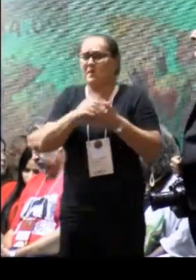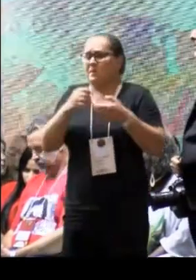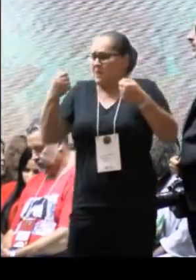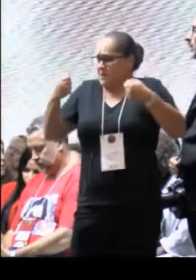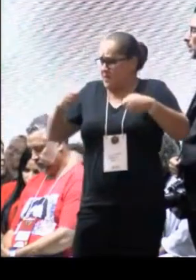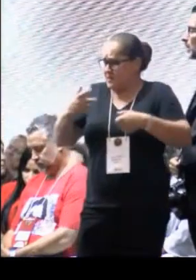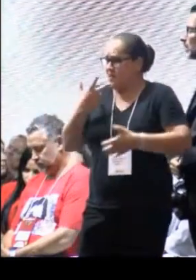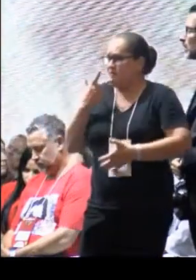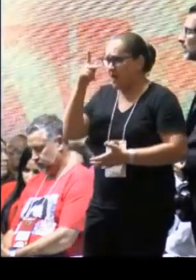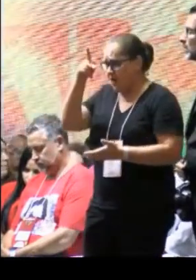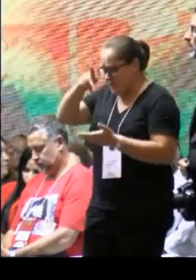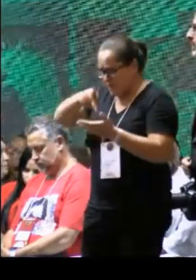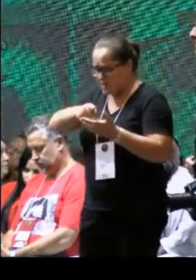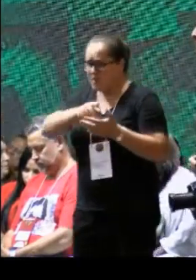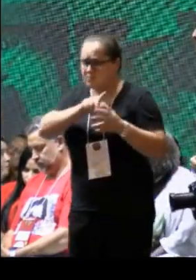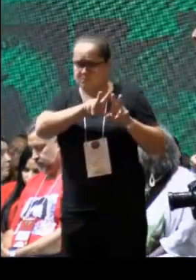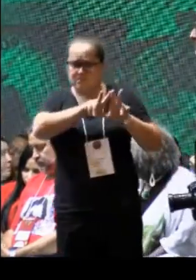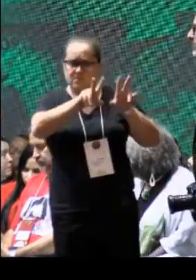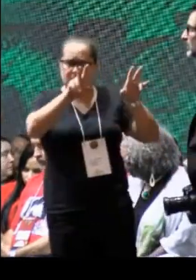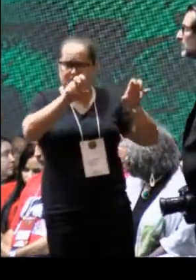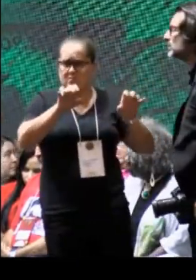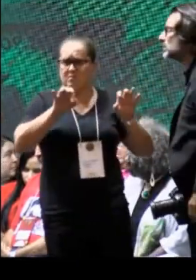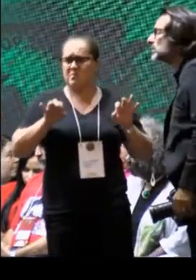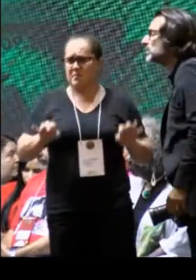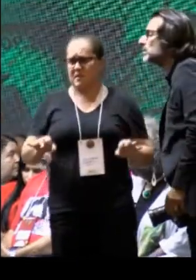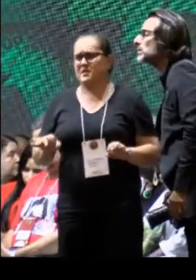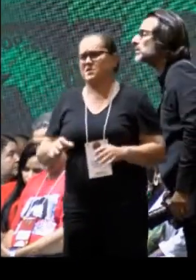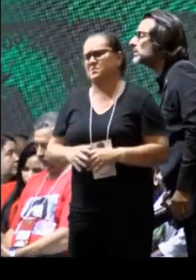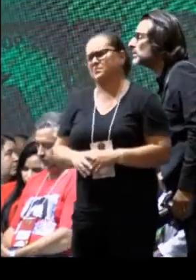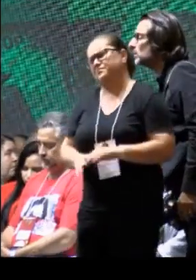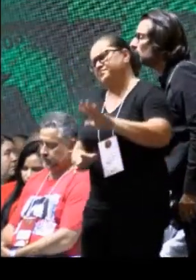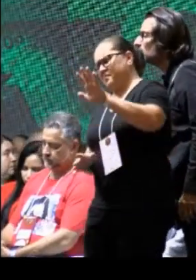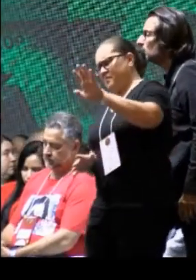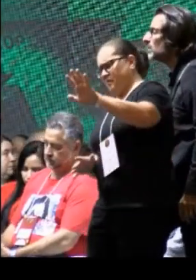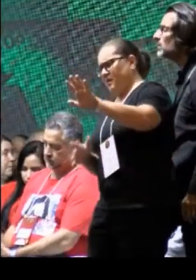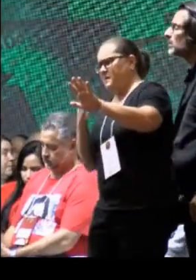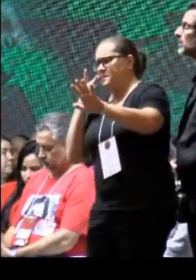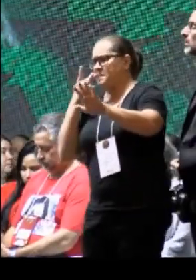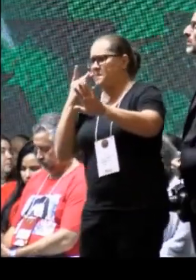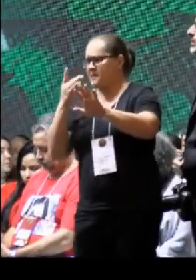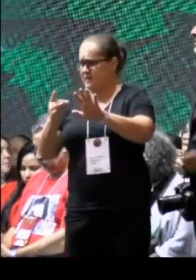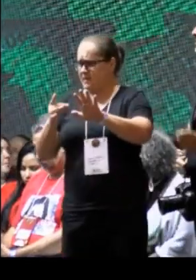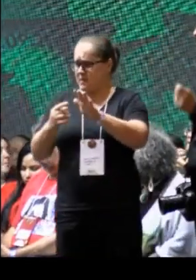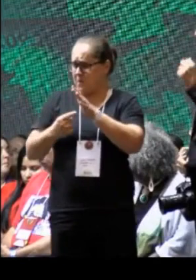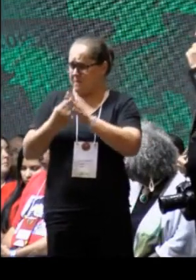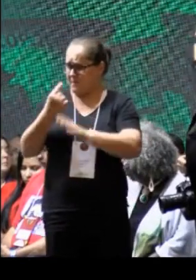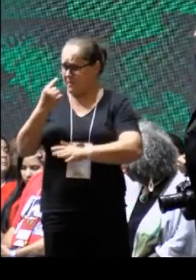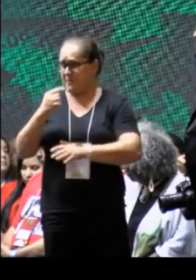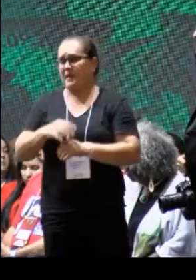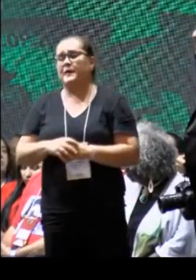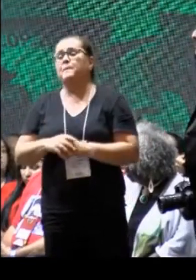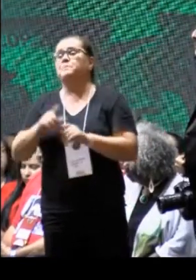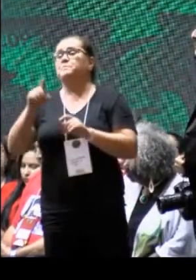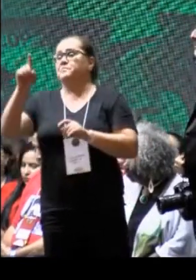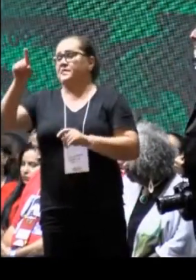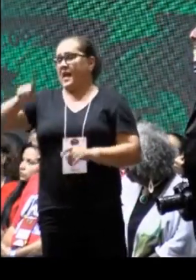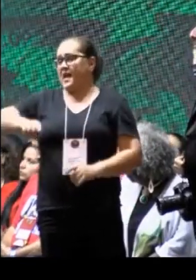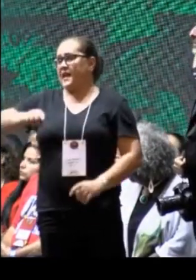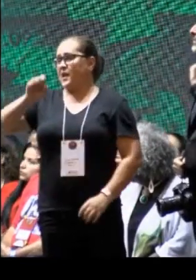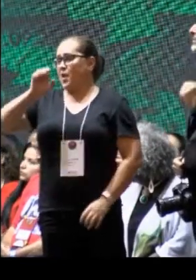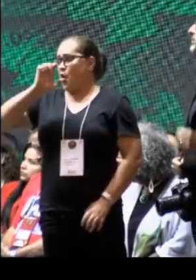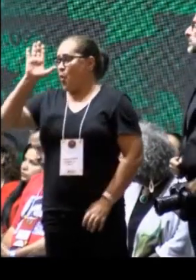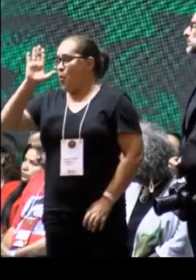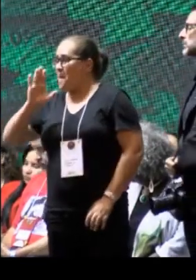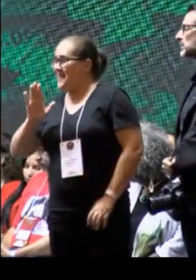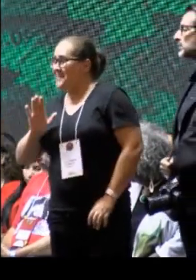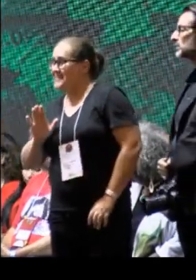isso também. A primeira delas, presta atenção, a primeira delas é que o Brasil só não